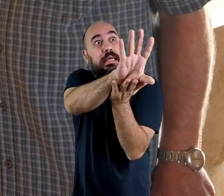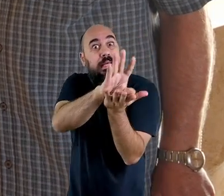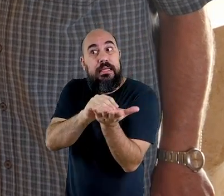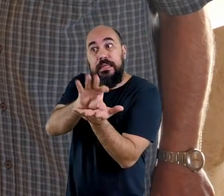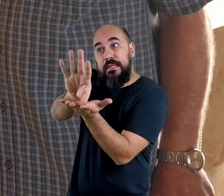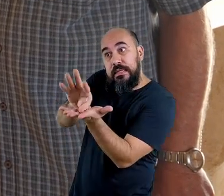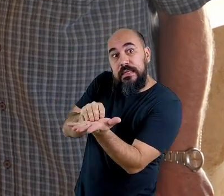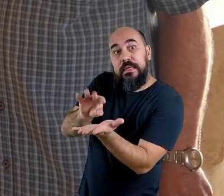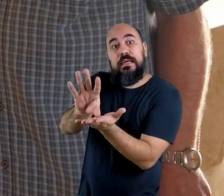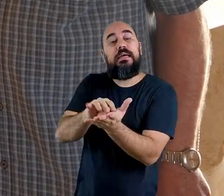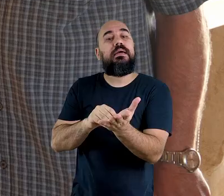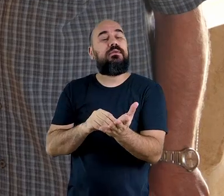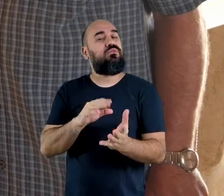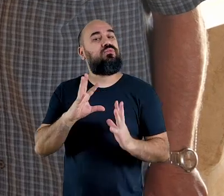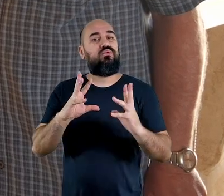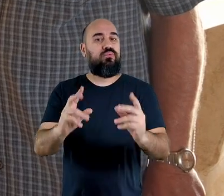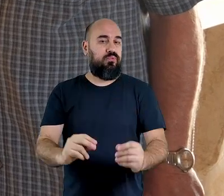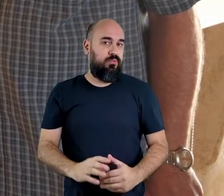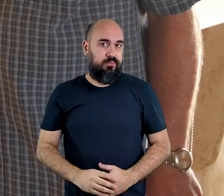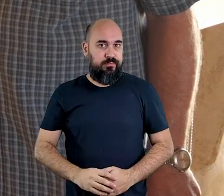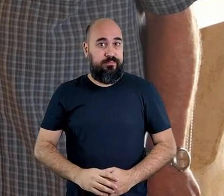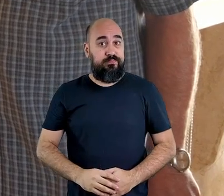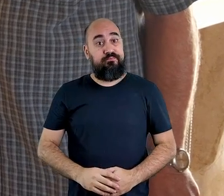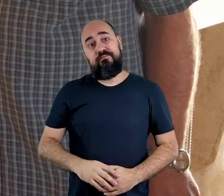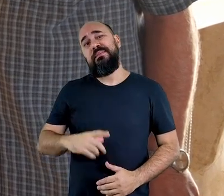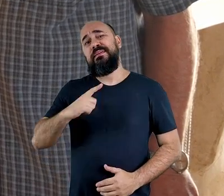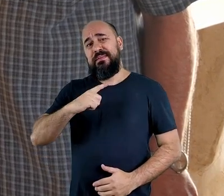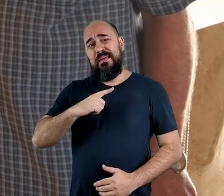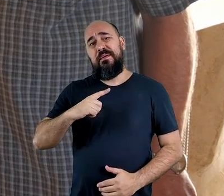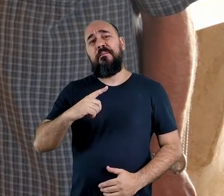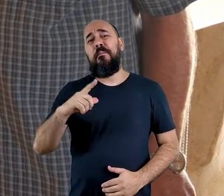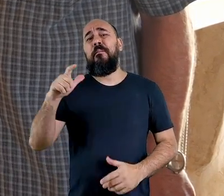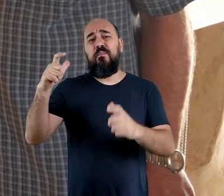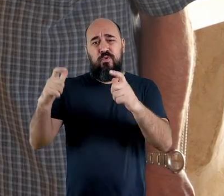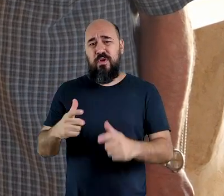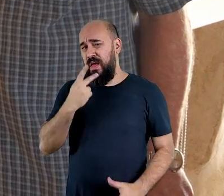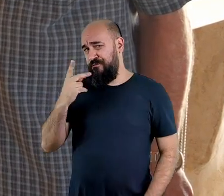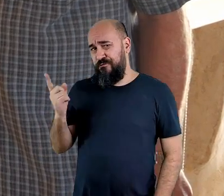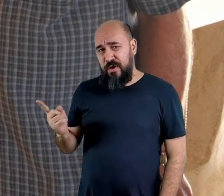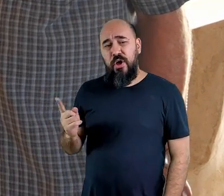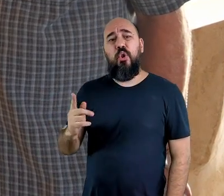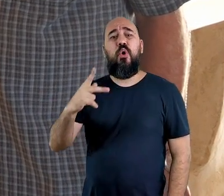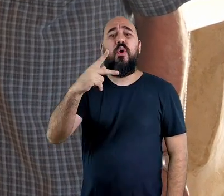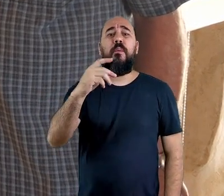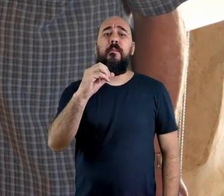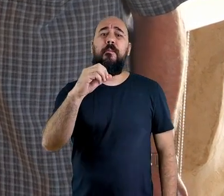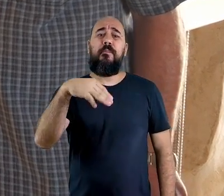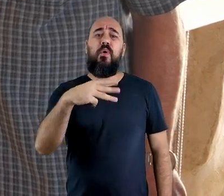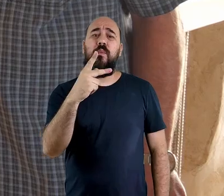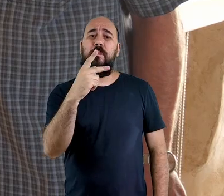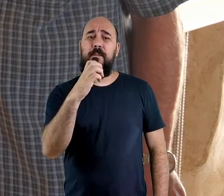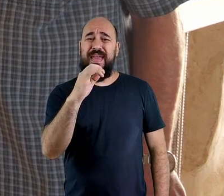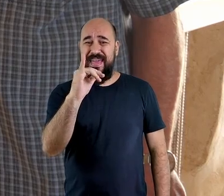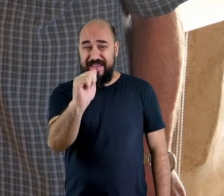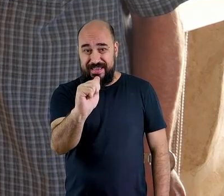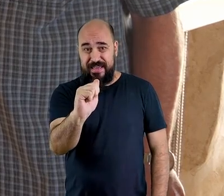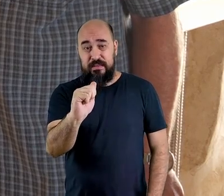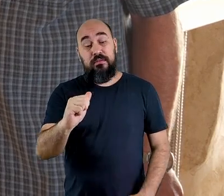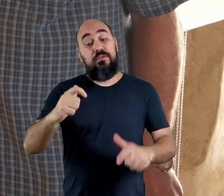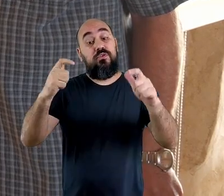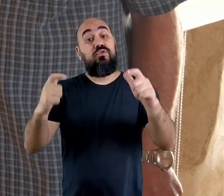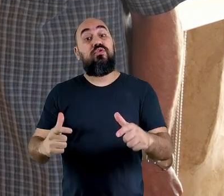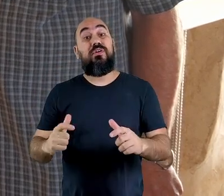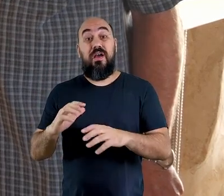Herculano eram dois balneários romanos que foram destruídos pelo vulcão Vesúvio. E quando os